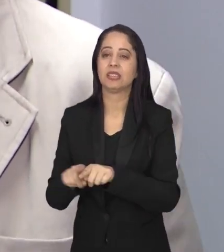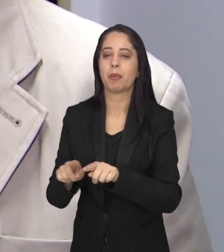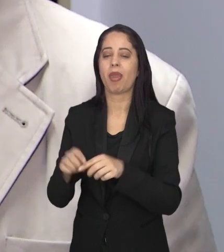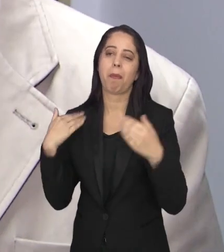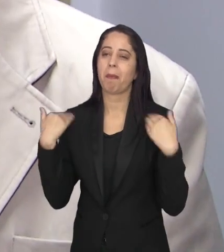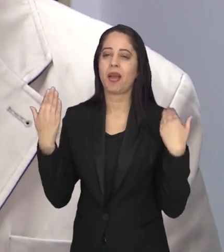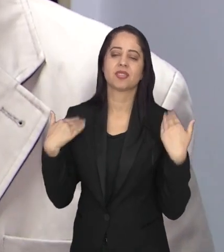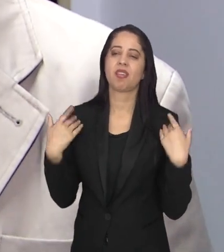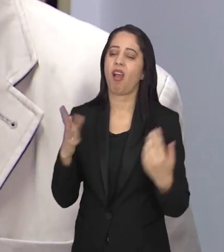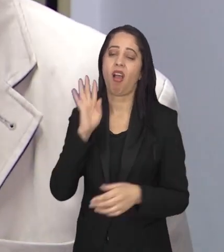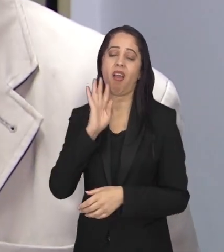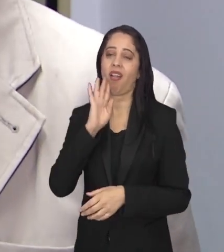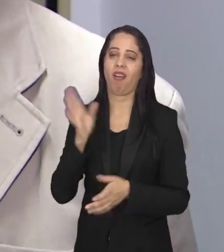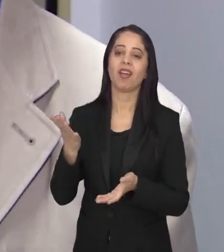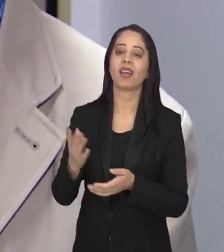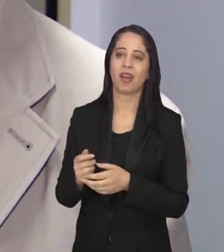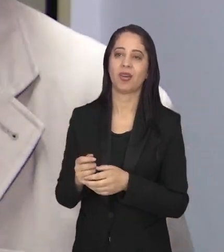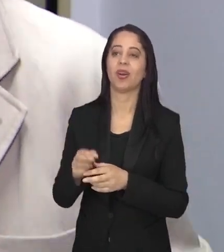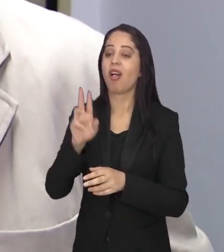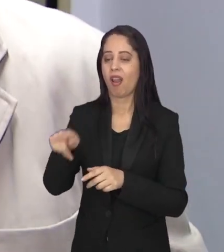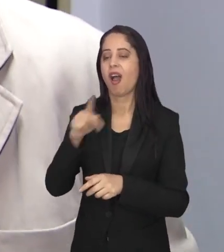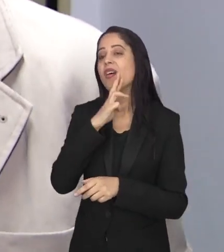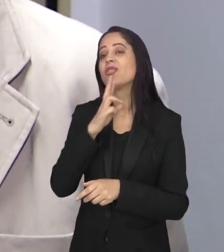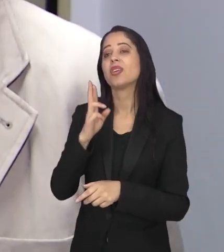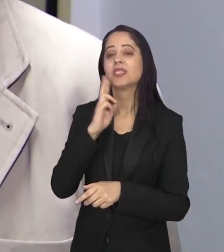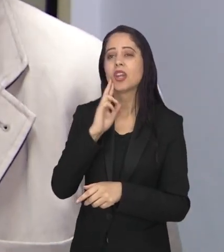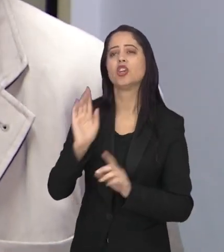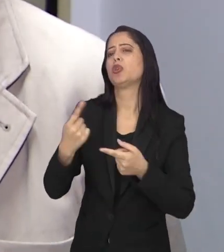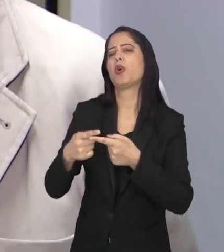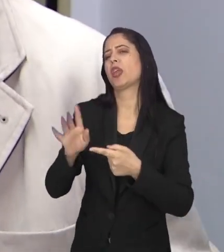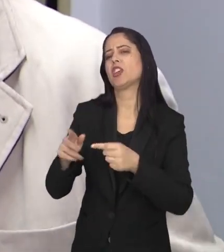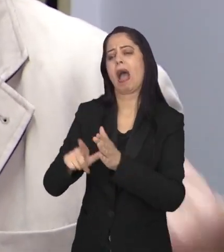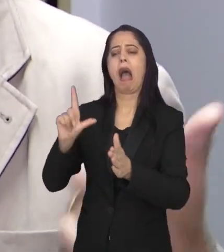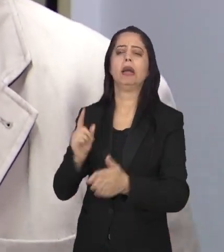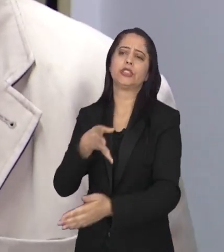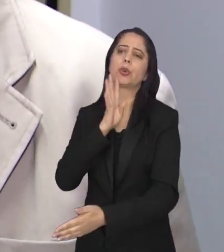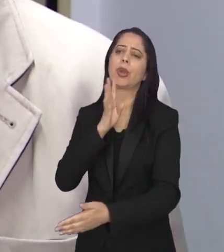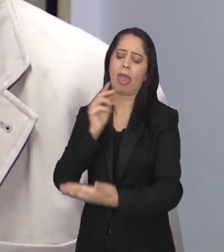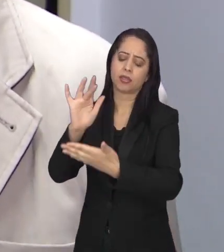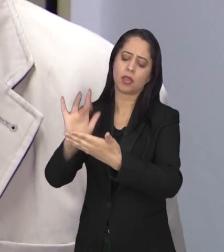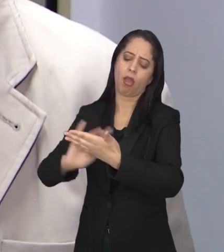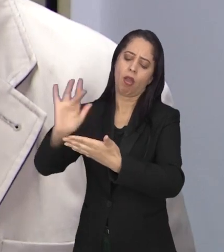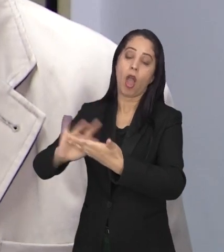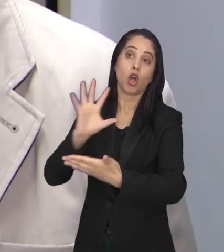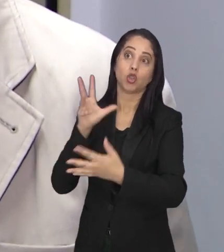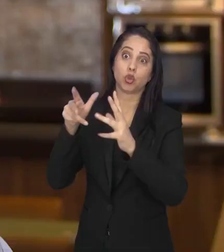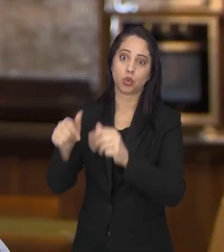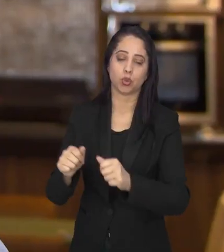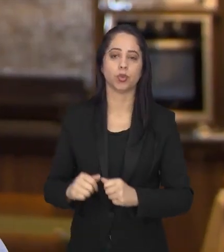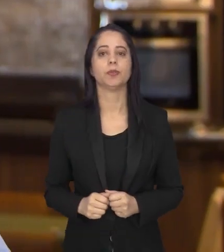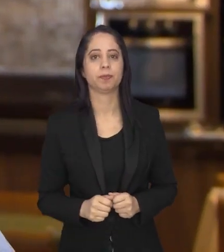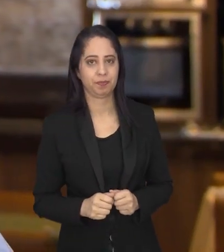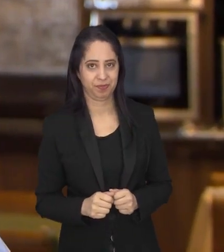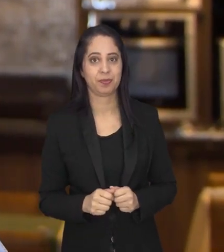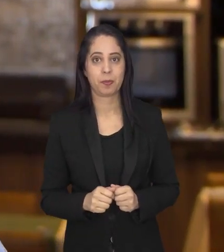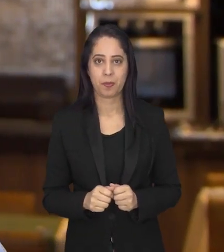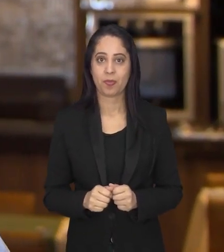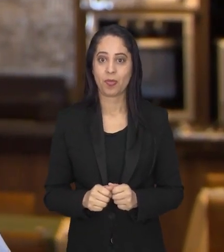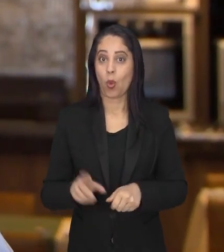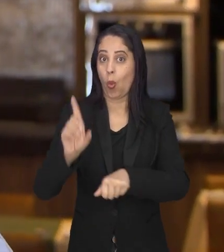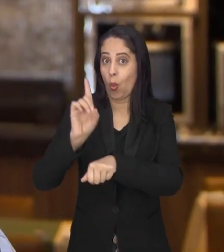através de uma pesquisa que a gente teve acesso, eles conseguem aumentar em 20% a sua venda, porque com o